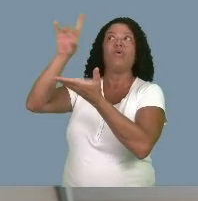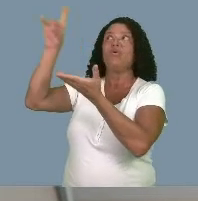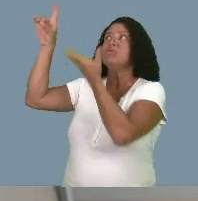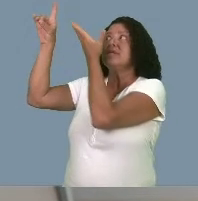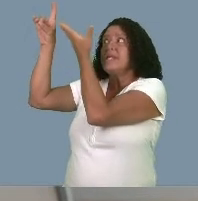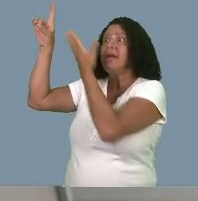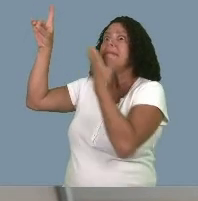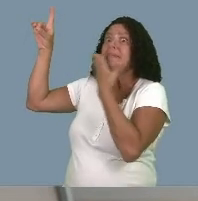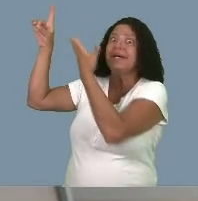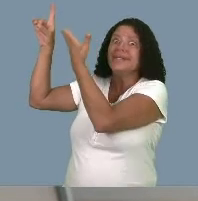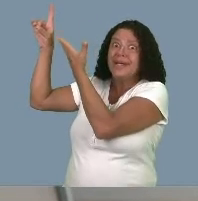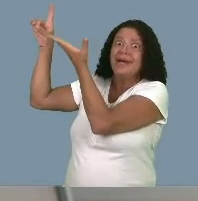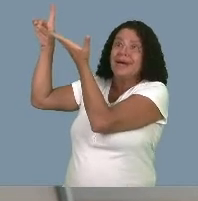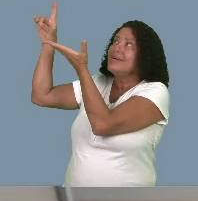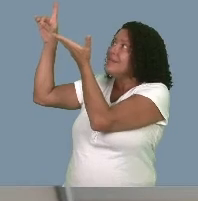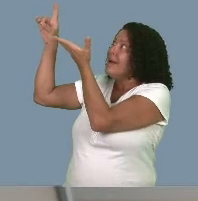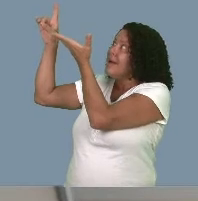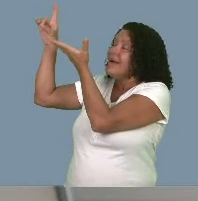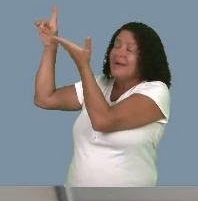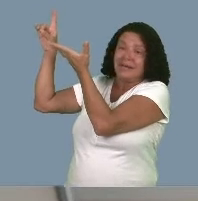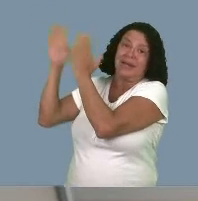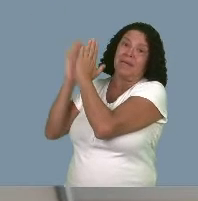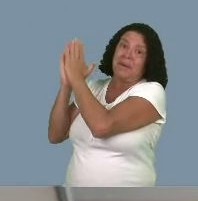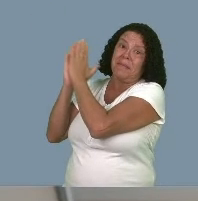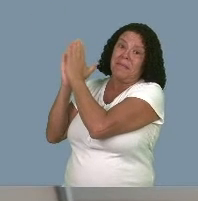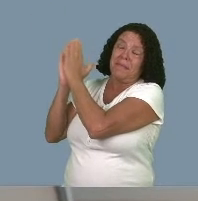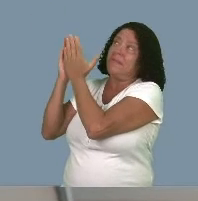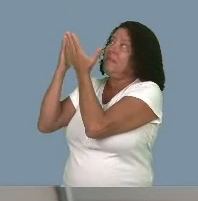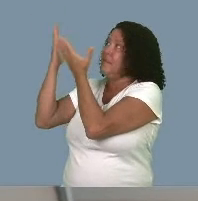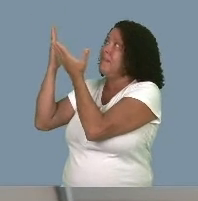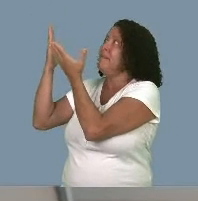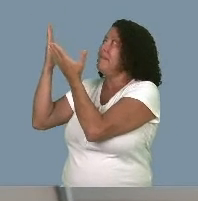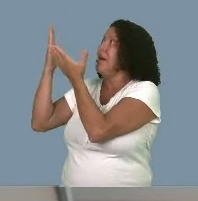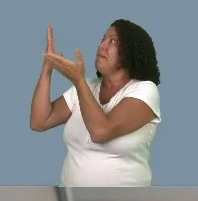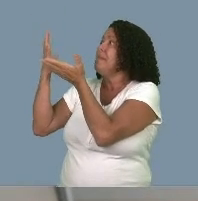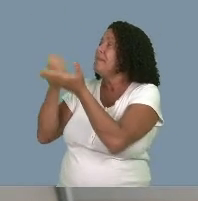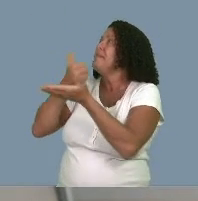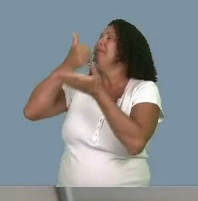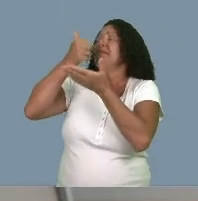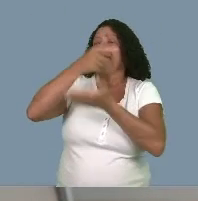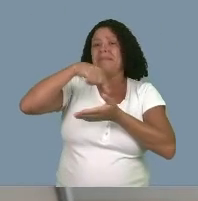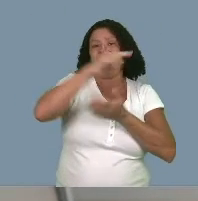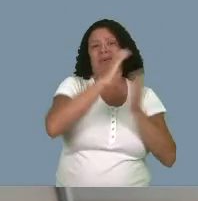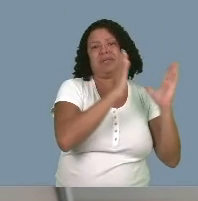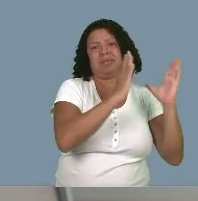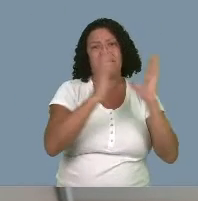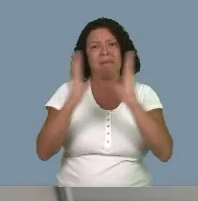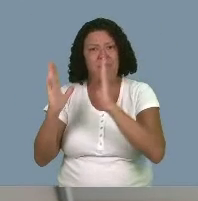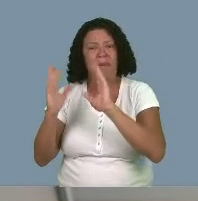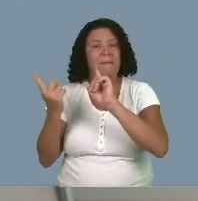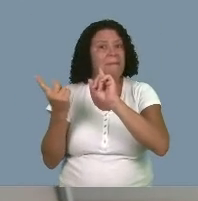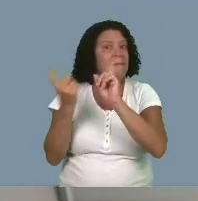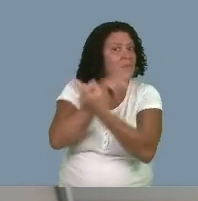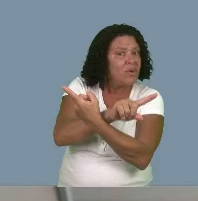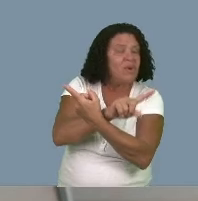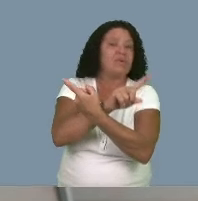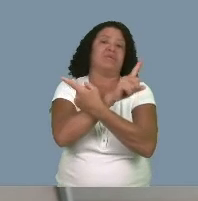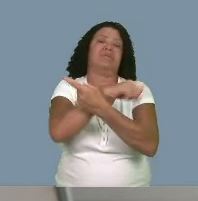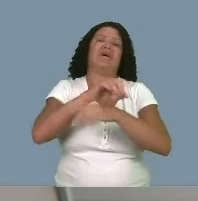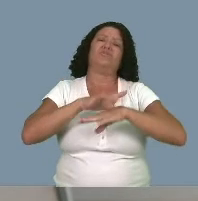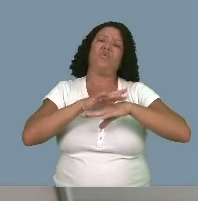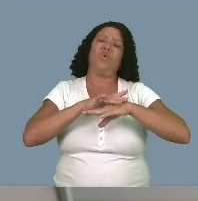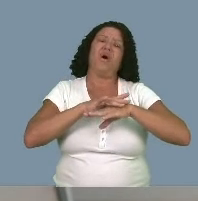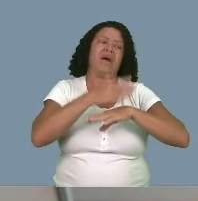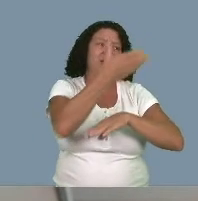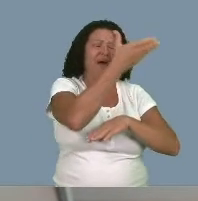pedir ajuda, né, ao mais alto, para que pudesse superar essa fase e pudesse reverter, né, aquele adoecimento